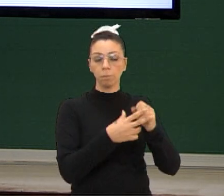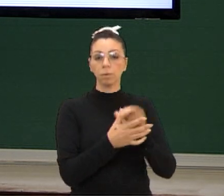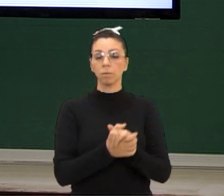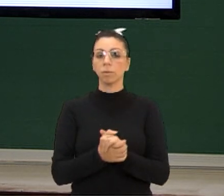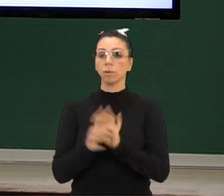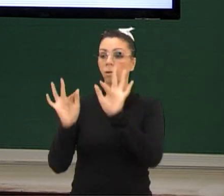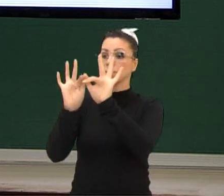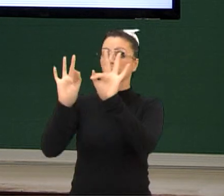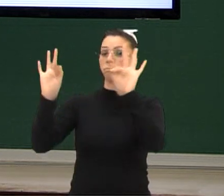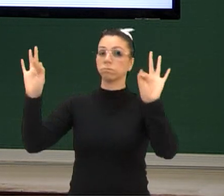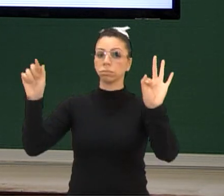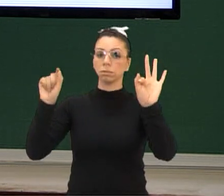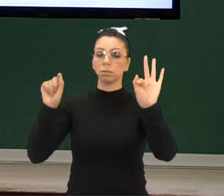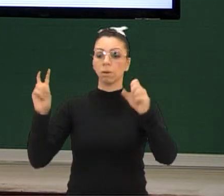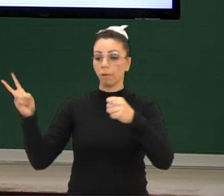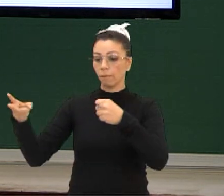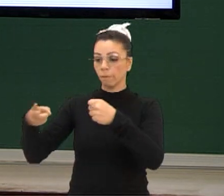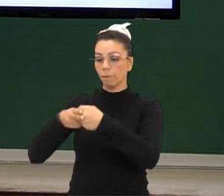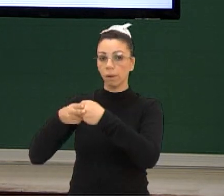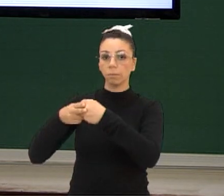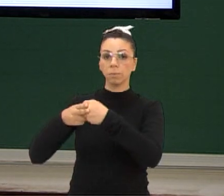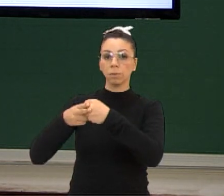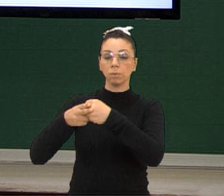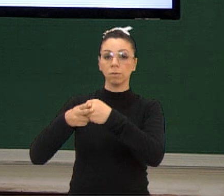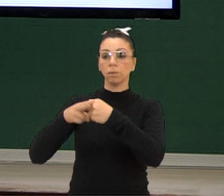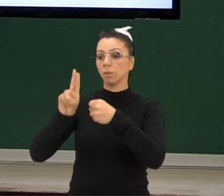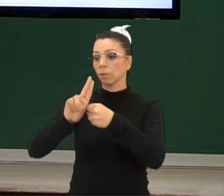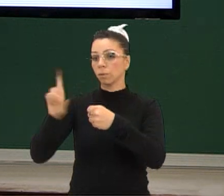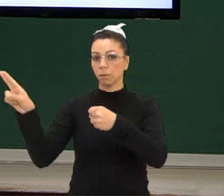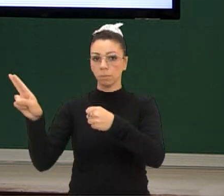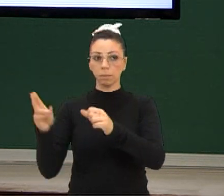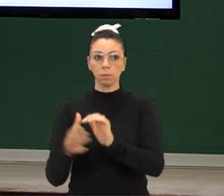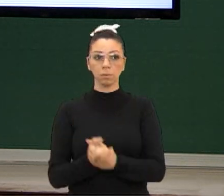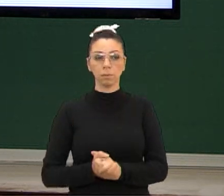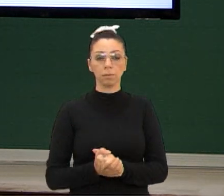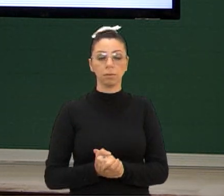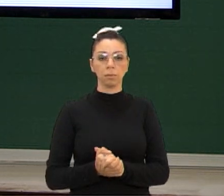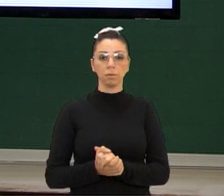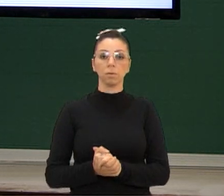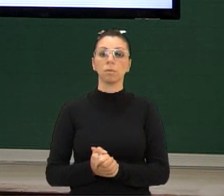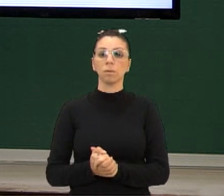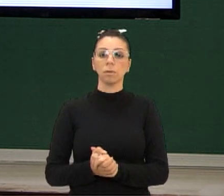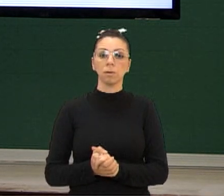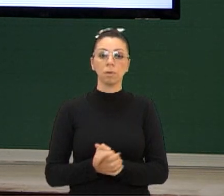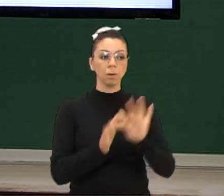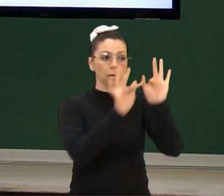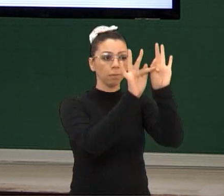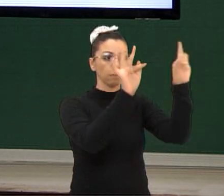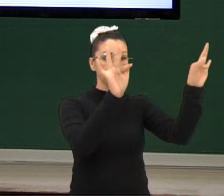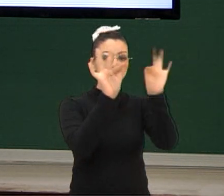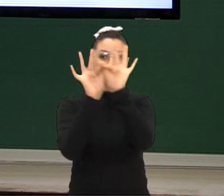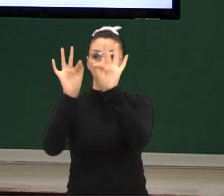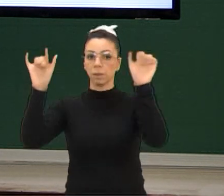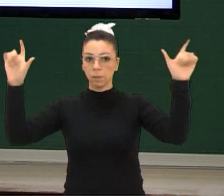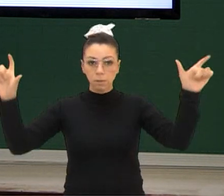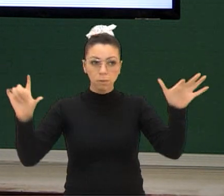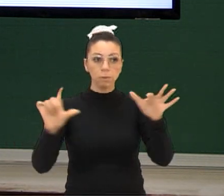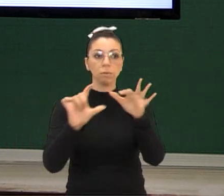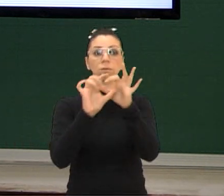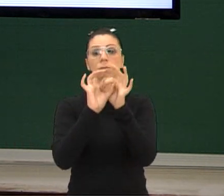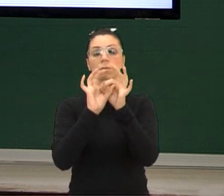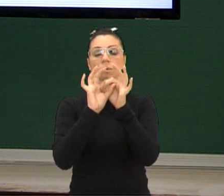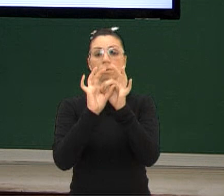tenho predicado nominal. Se no mesmo período eu tenho o verbo que indica uma